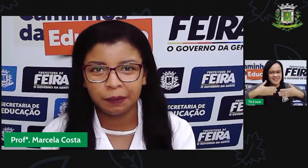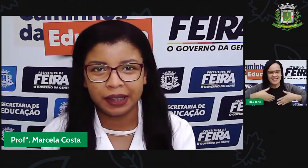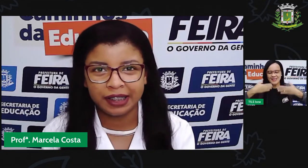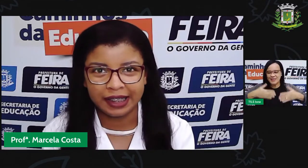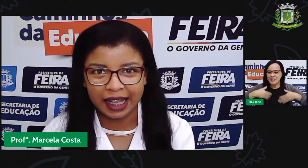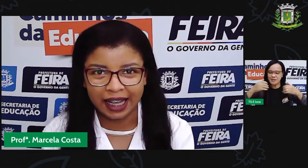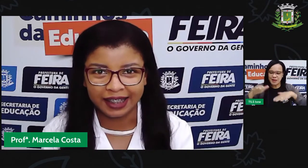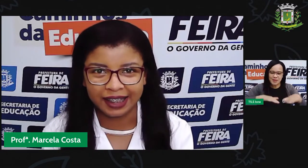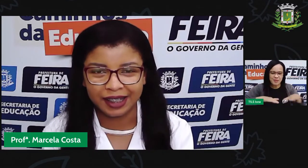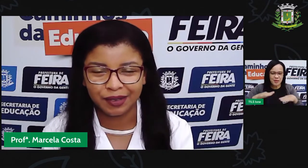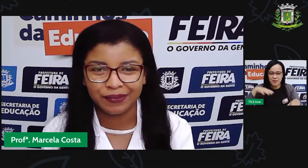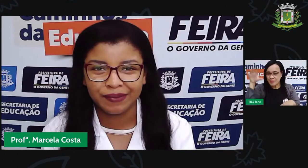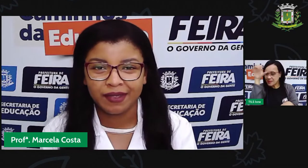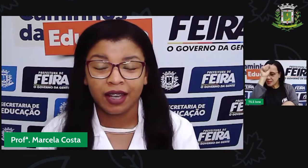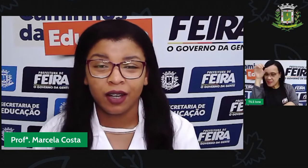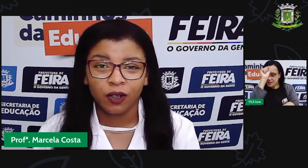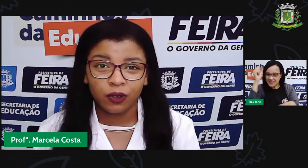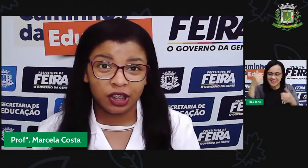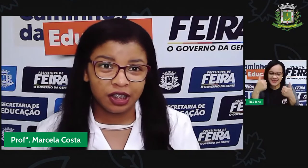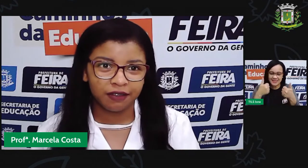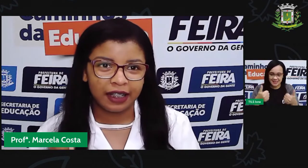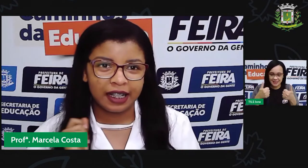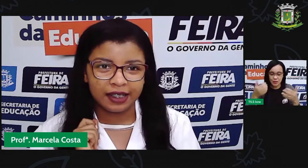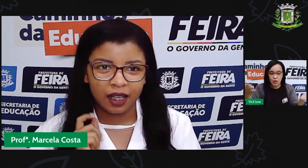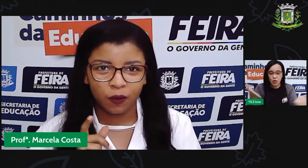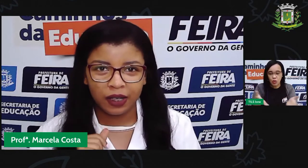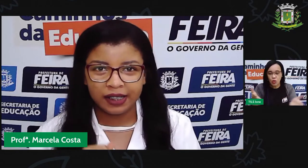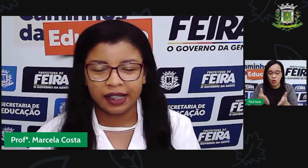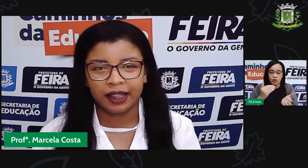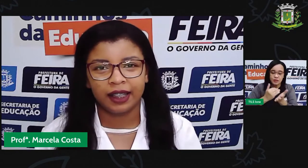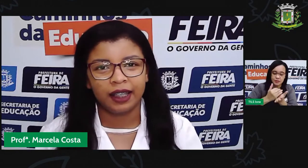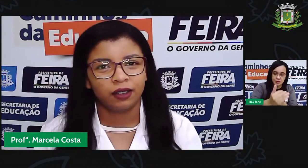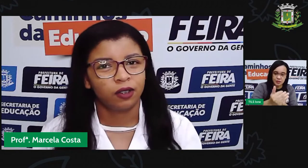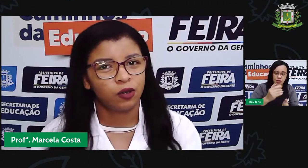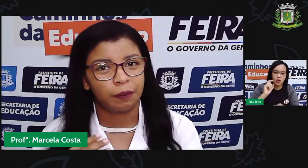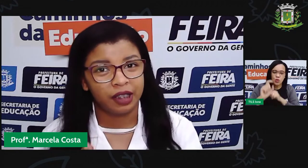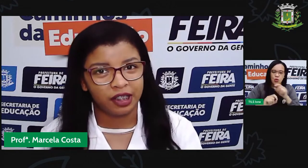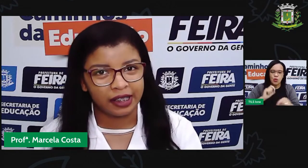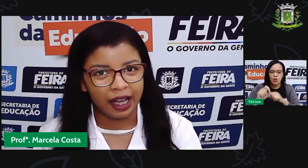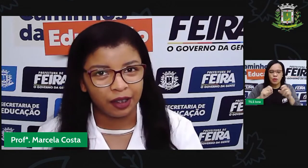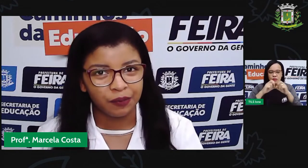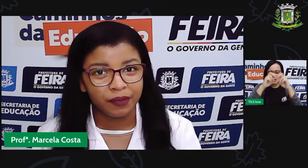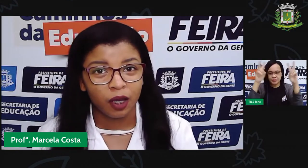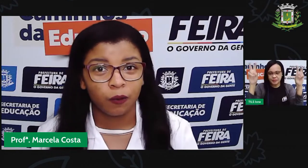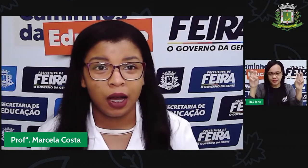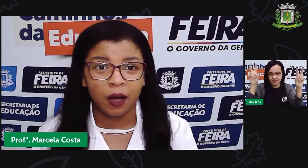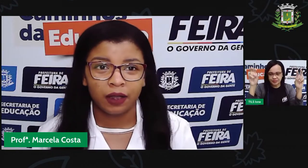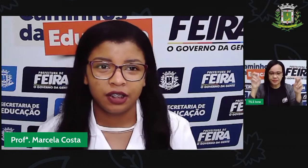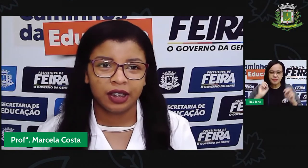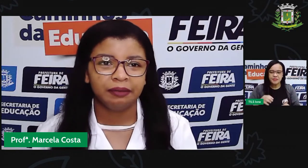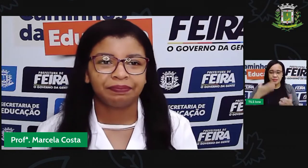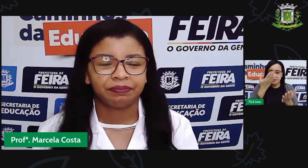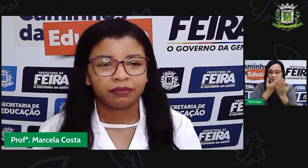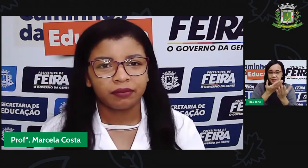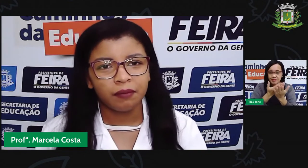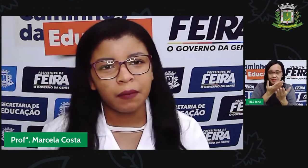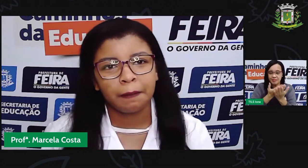momento de aprendizagem. Hoje a gente vai dar sequência aqui ao nosso aprendizado com a aula